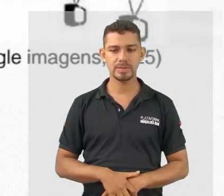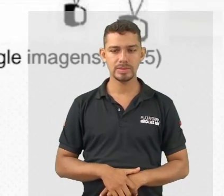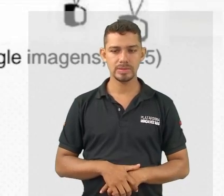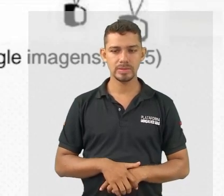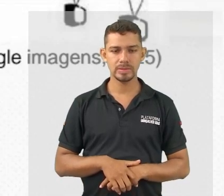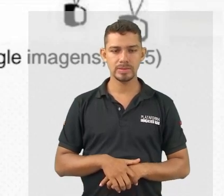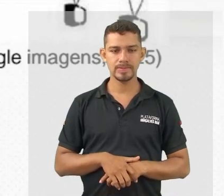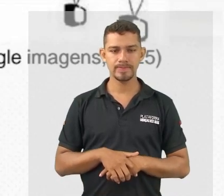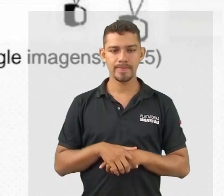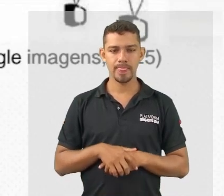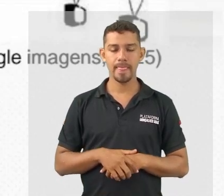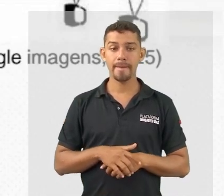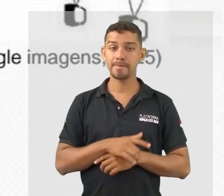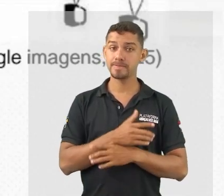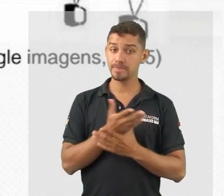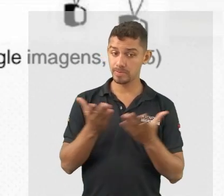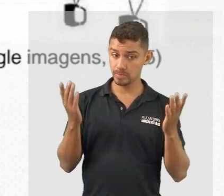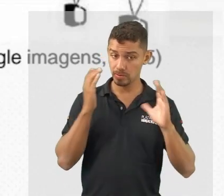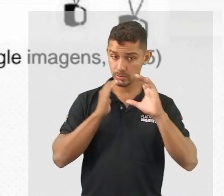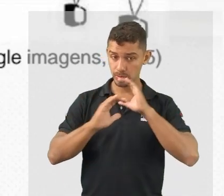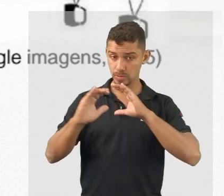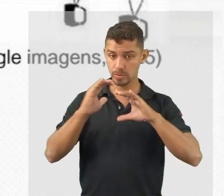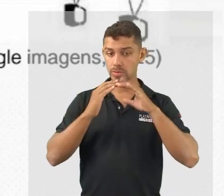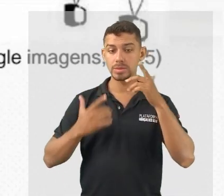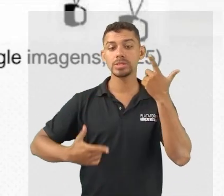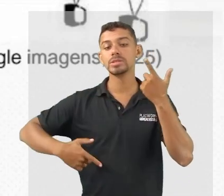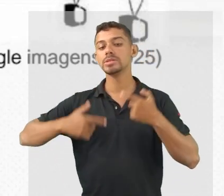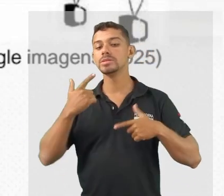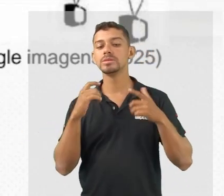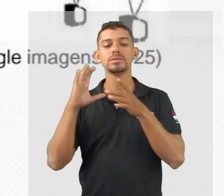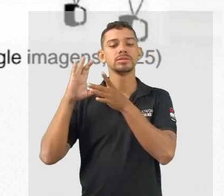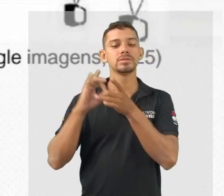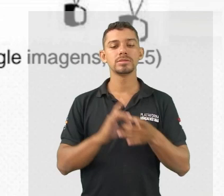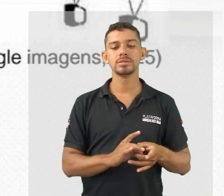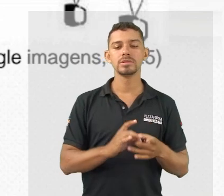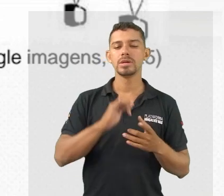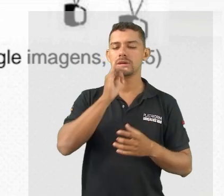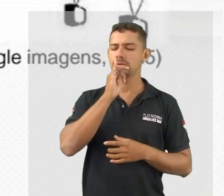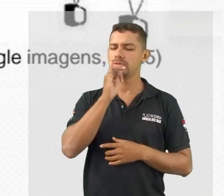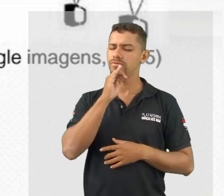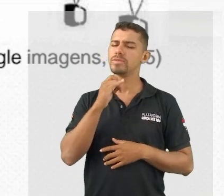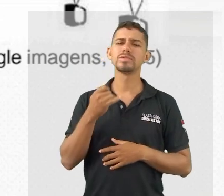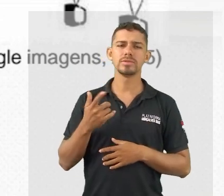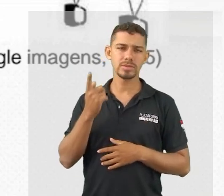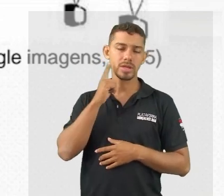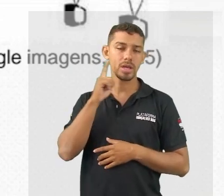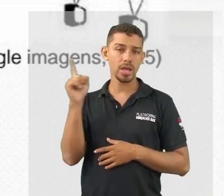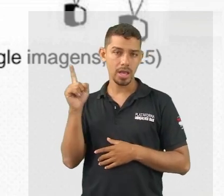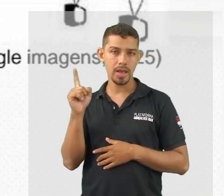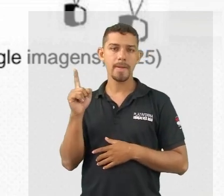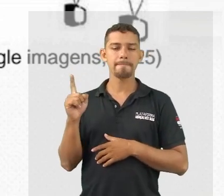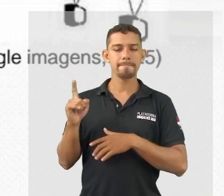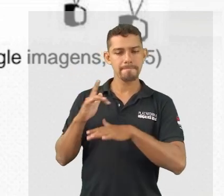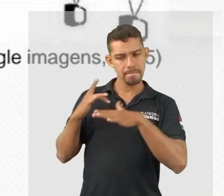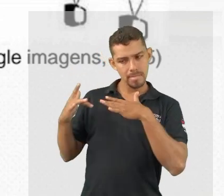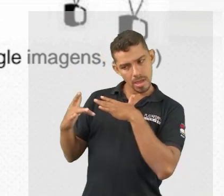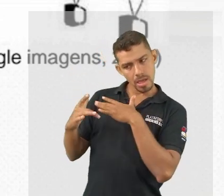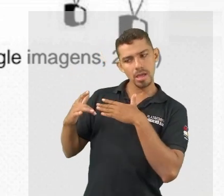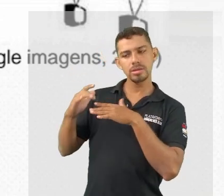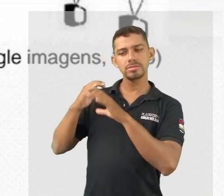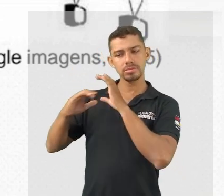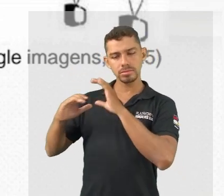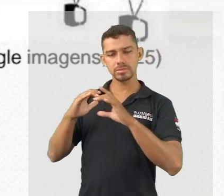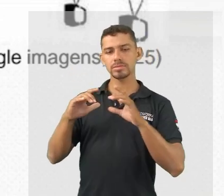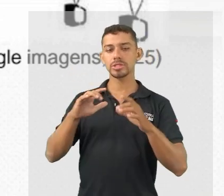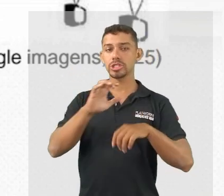Bom, os meios de comunicação em contextos de guerra. Porque já que a gente está falando da relação entre mídia, meios de comunicação, Estado e